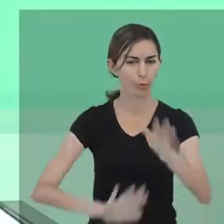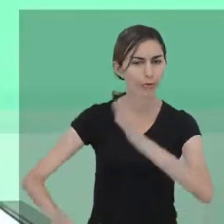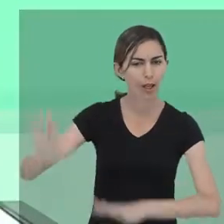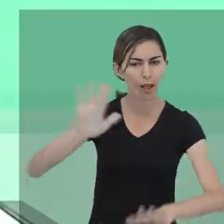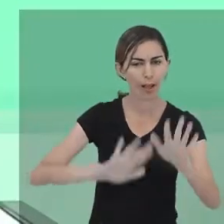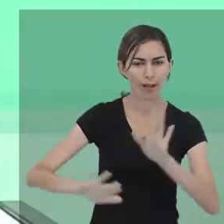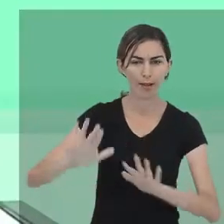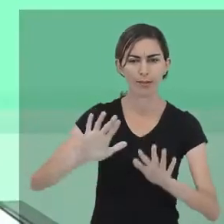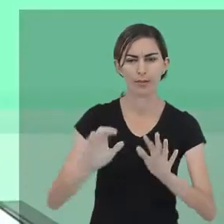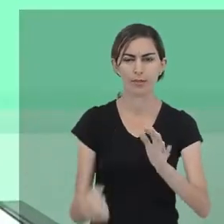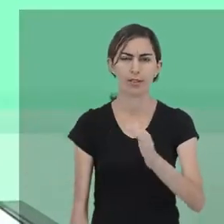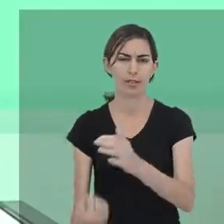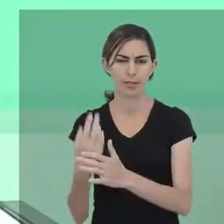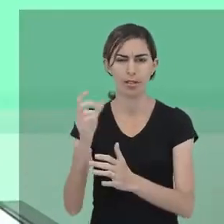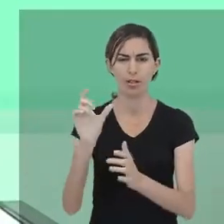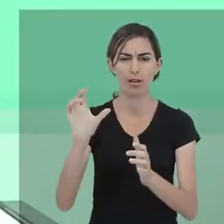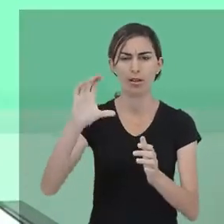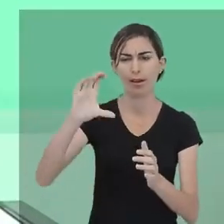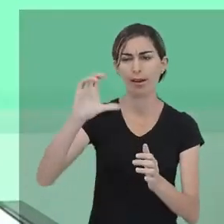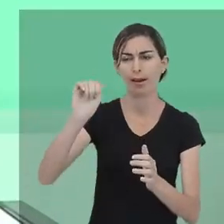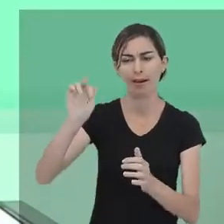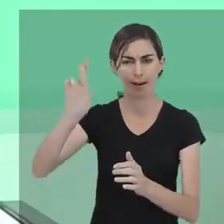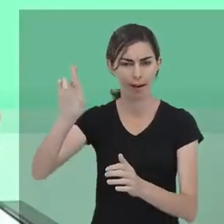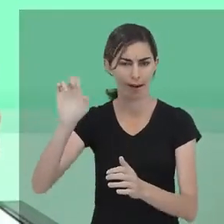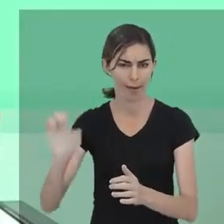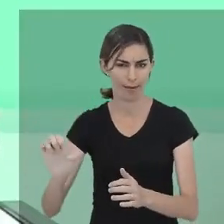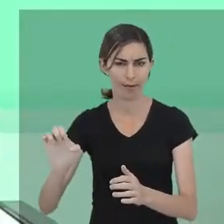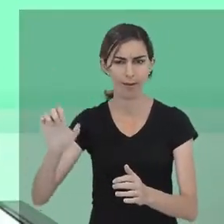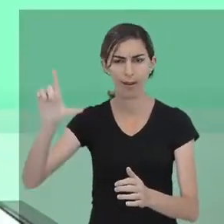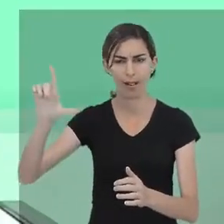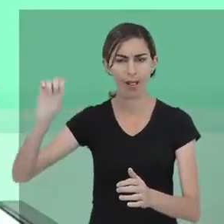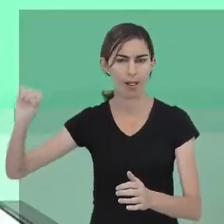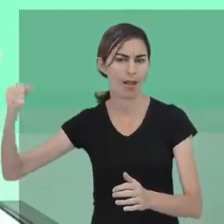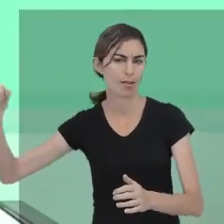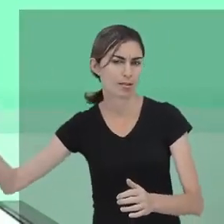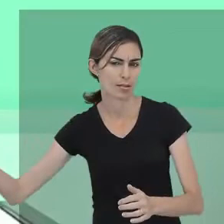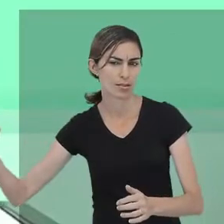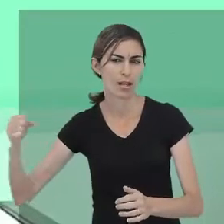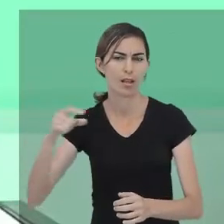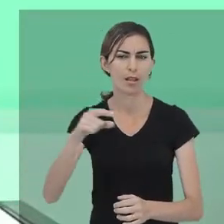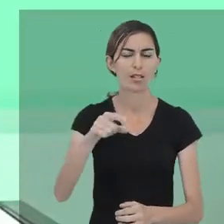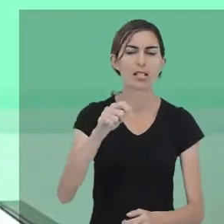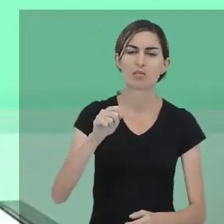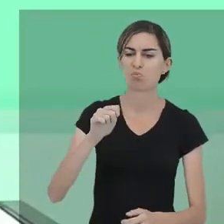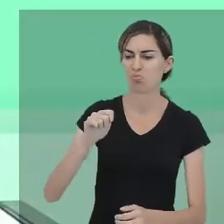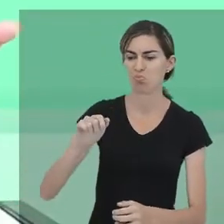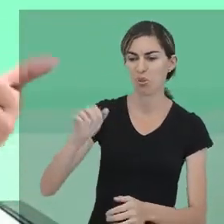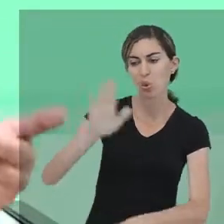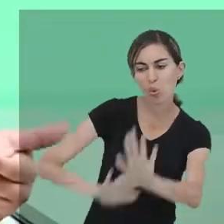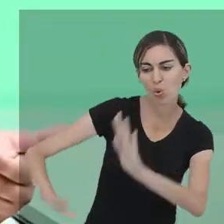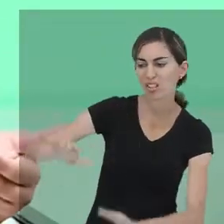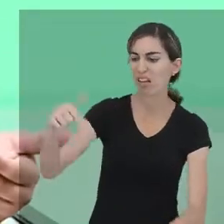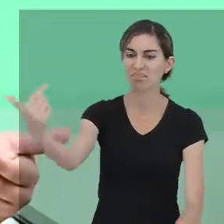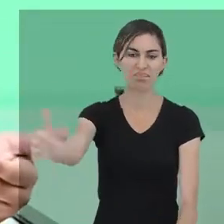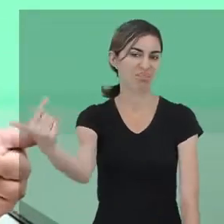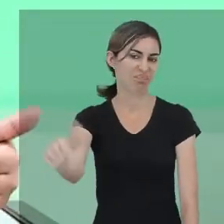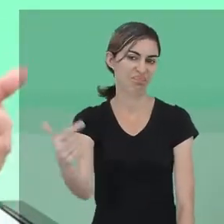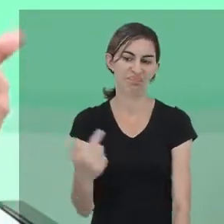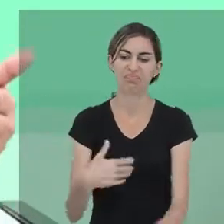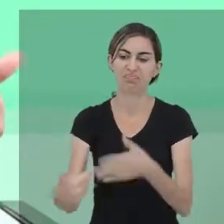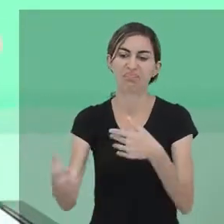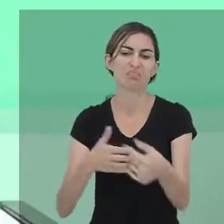E se eu criar a palavra careless, então é sem cuidado, é descuidado.